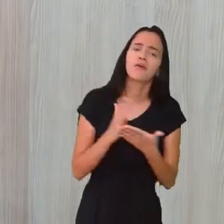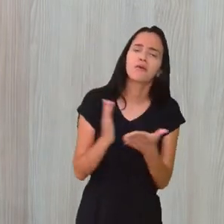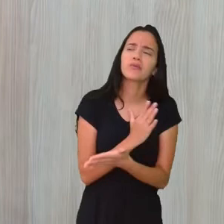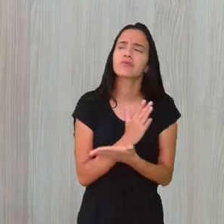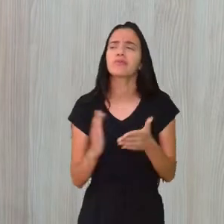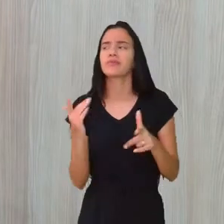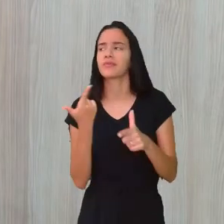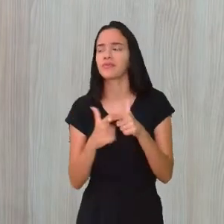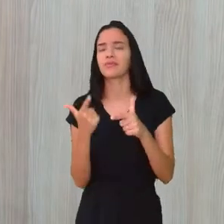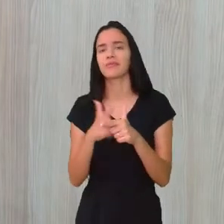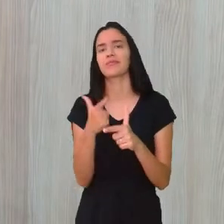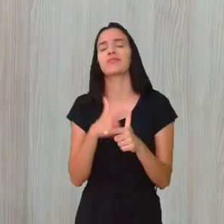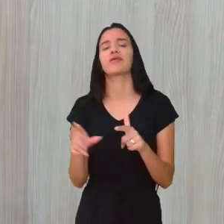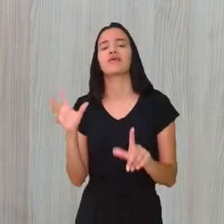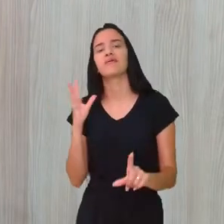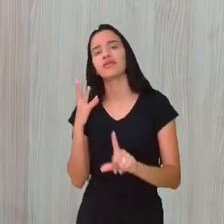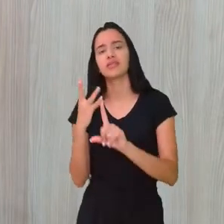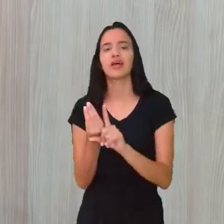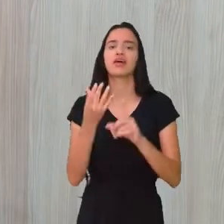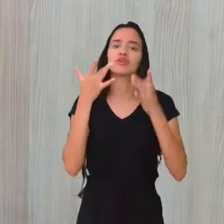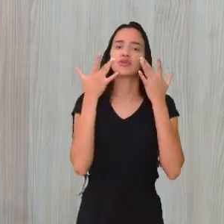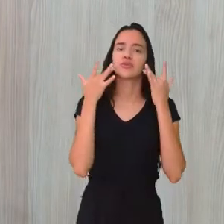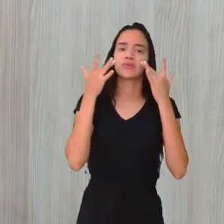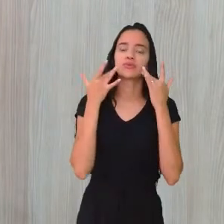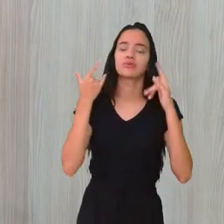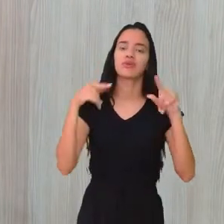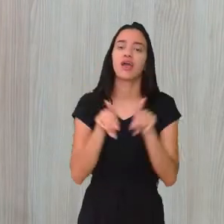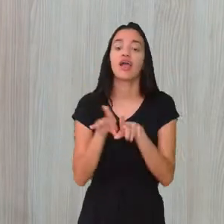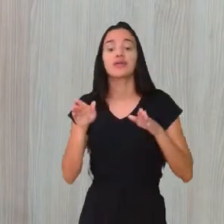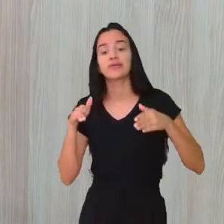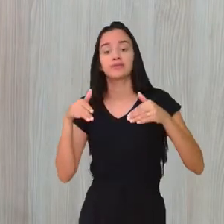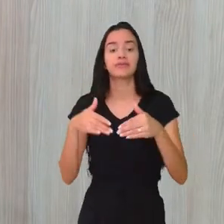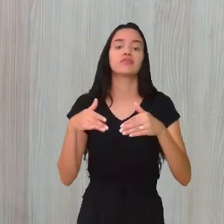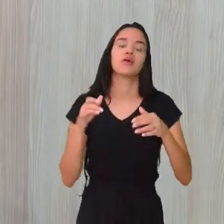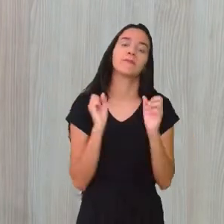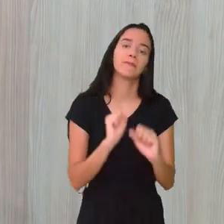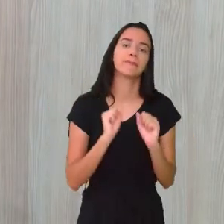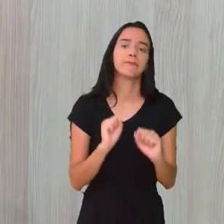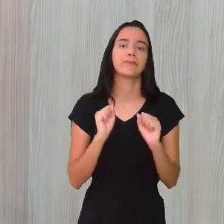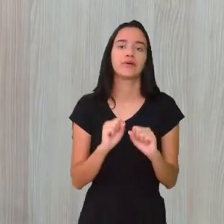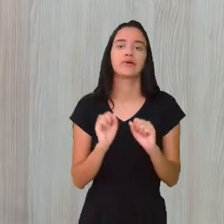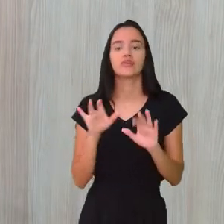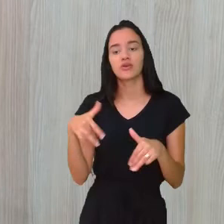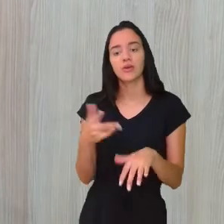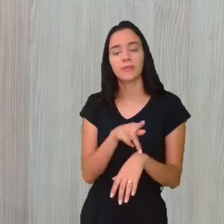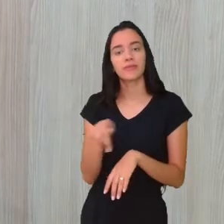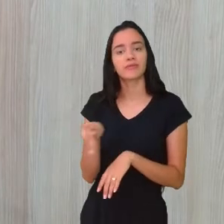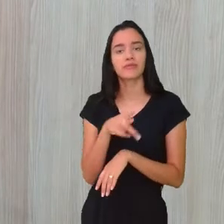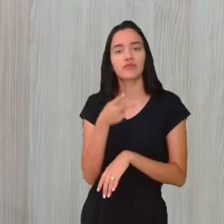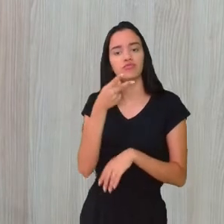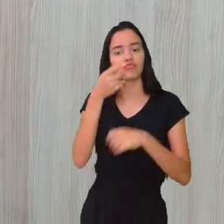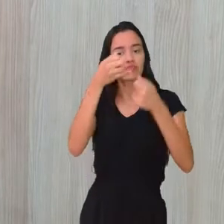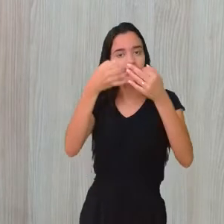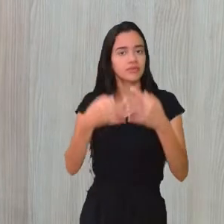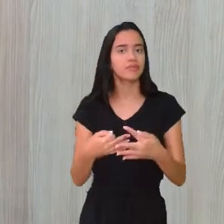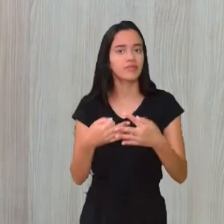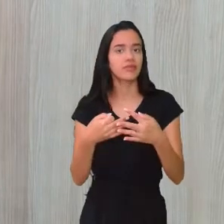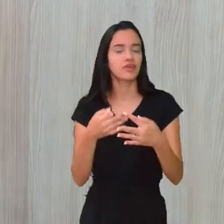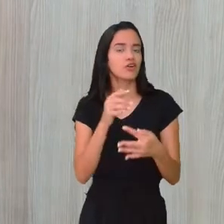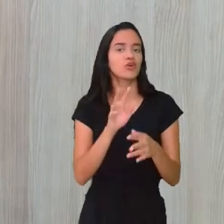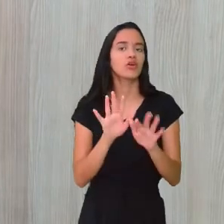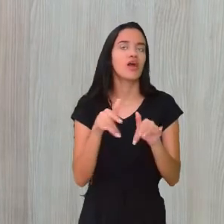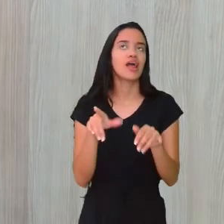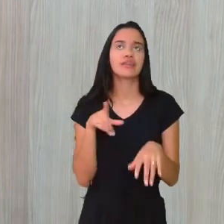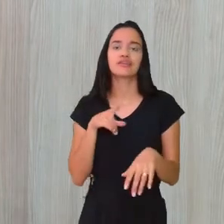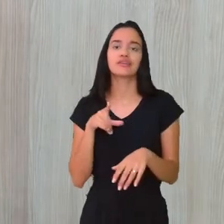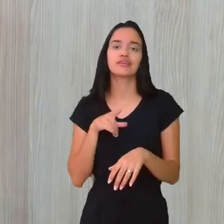através da arte, através do teatro. Em específico, a gente pode, o que a professora Adriana está falando, de